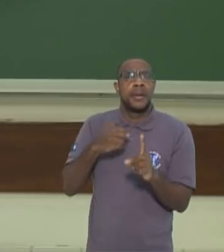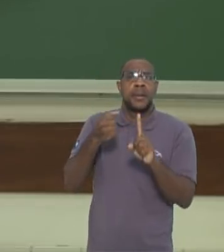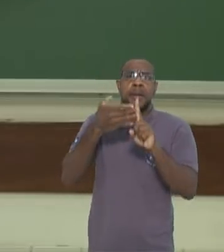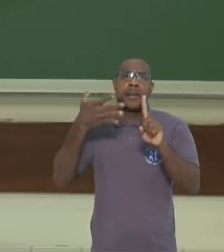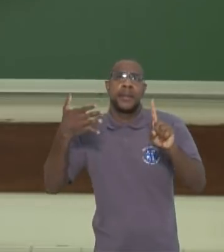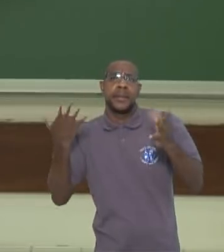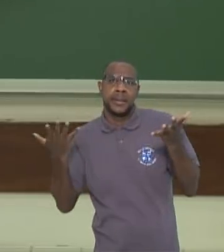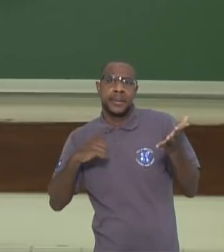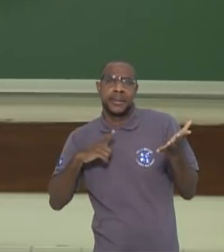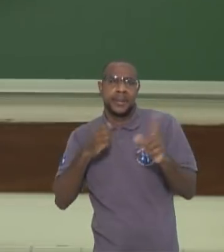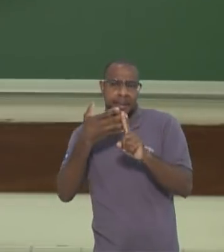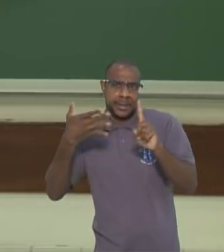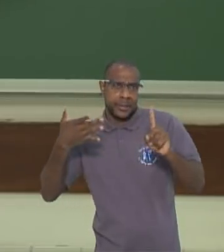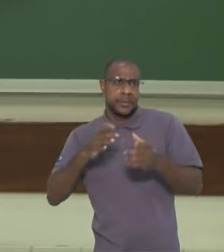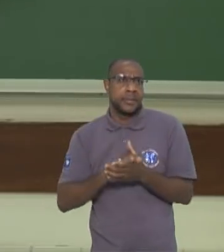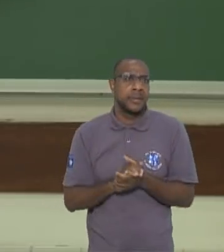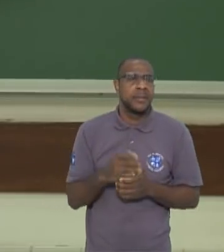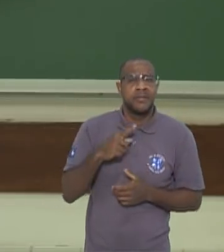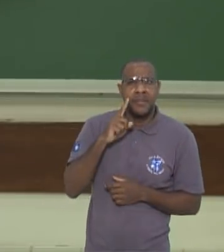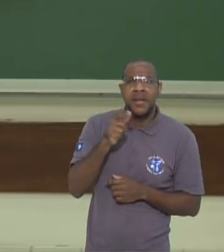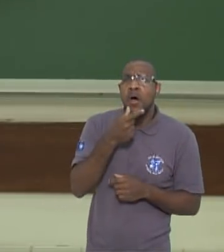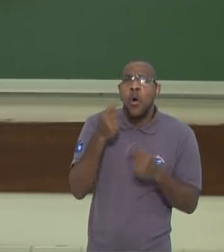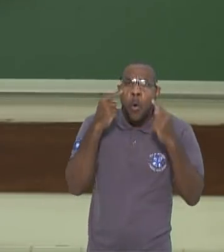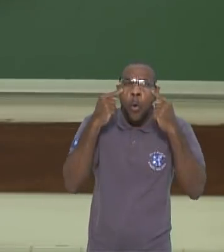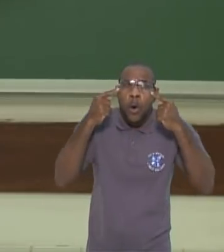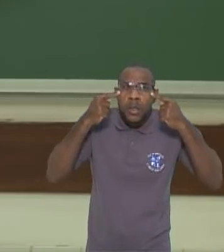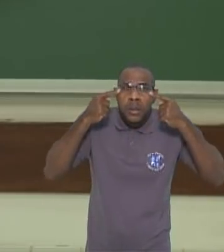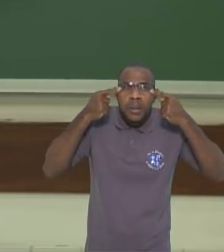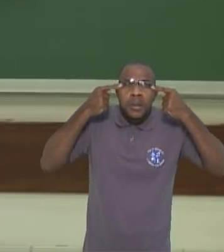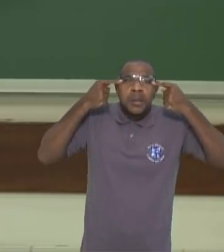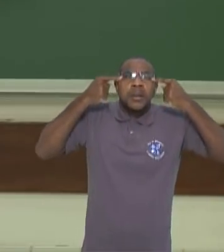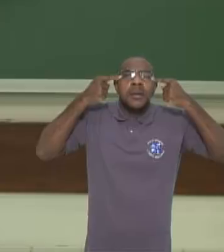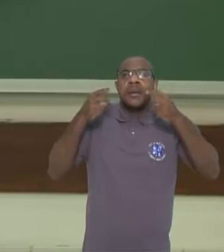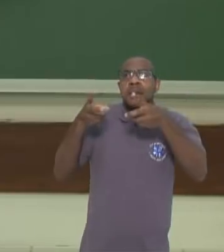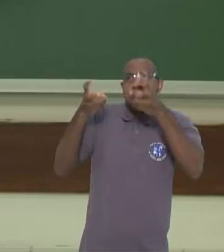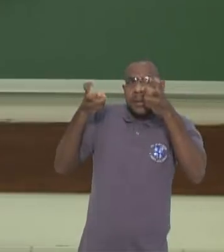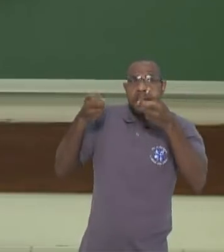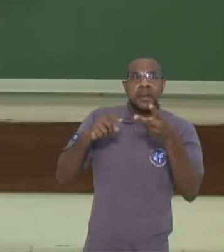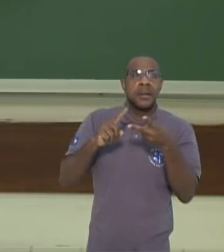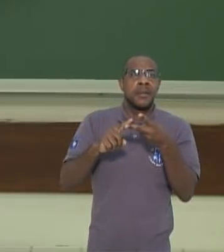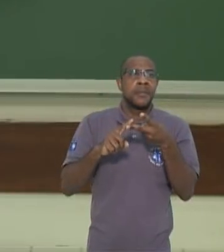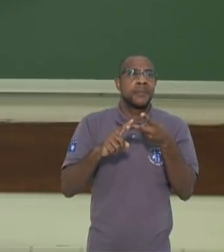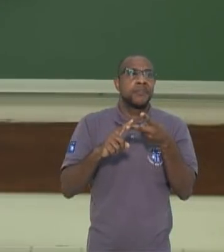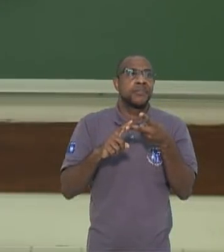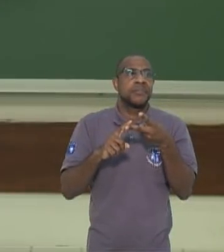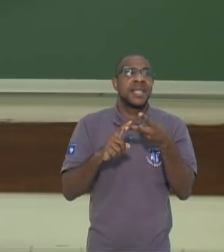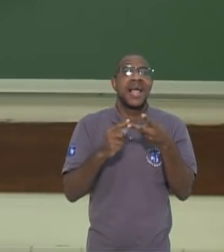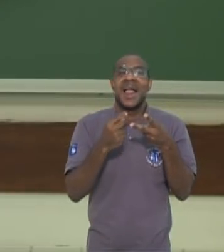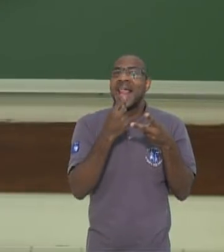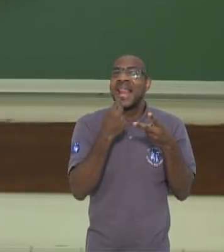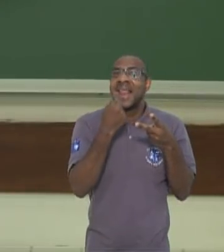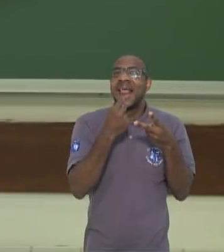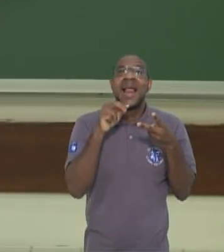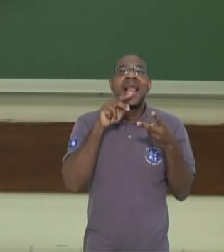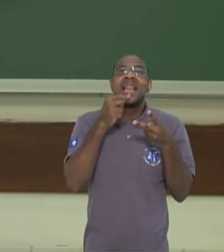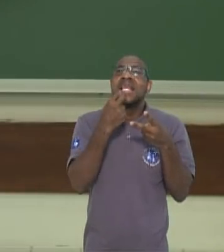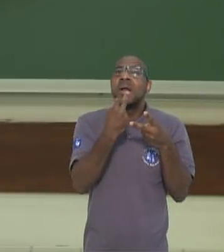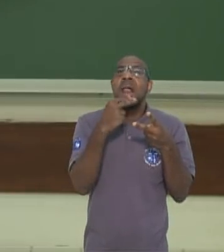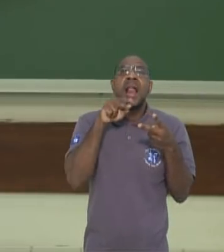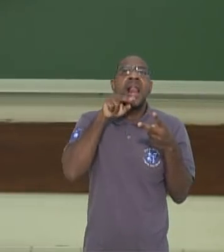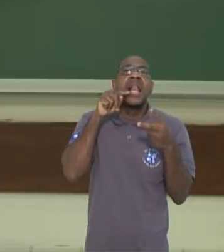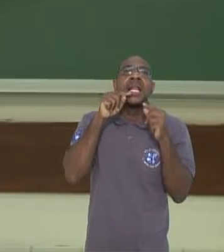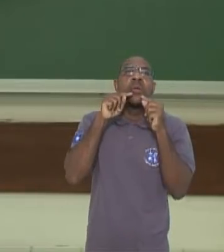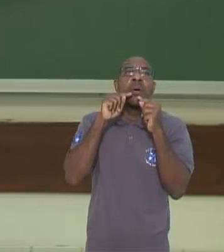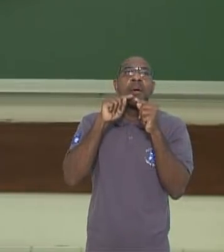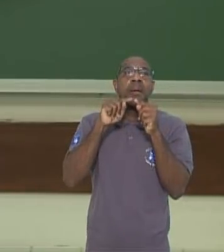Pálpebras oblíquas, né? Vocês veem que tem o olho um pouco mais puxadinho, né? Fácil de ver ali. Língua protusa, o que é isso? A língua ela é um pouco maior do que